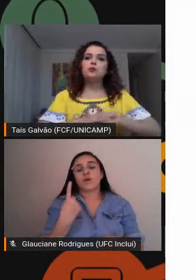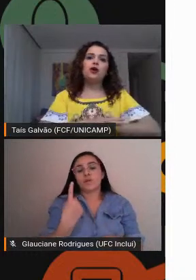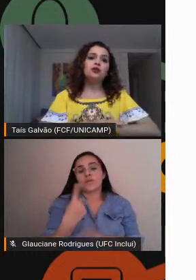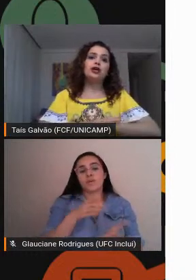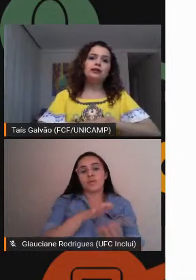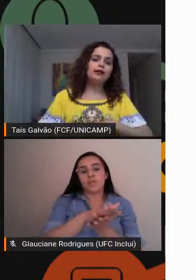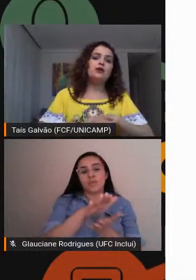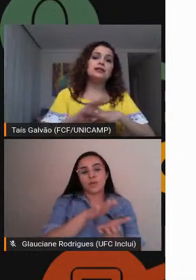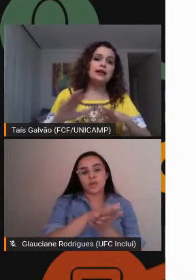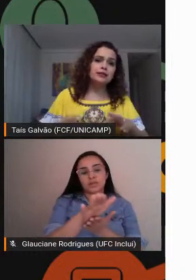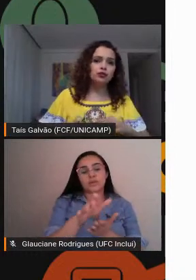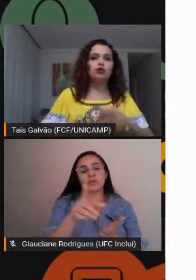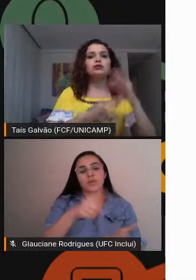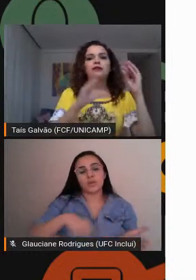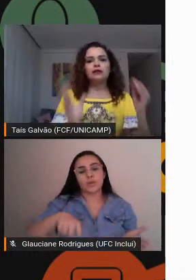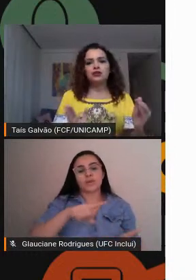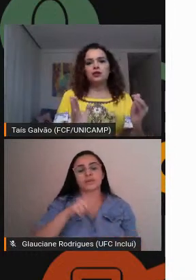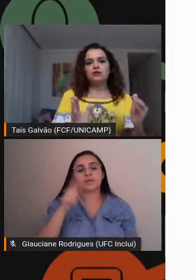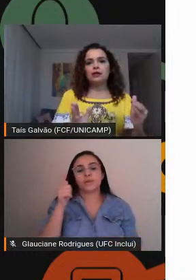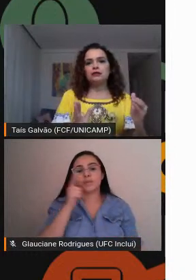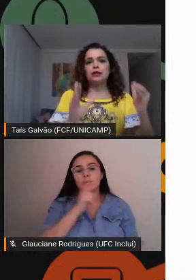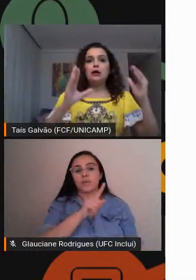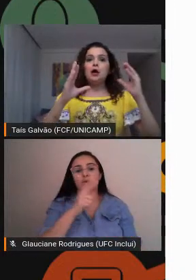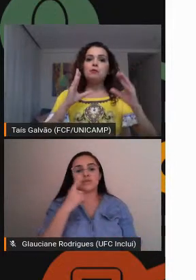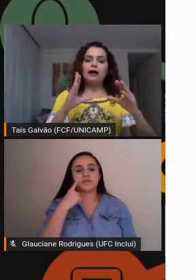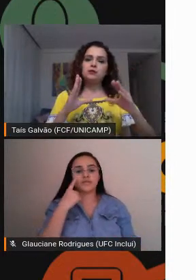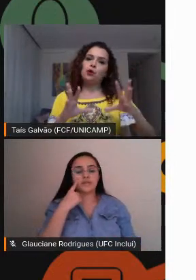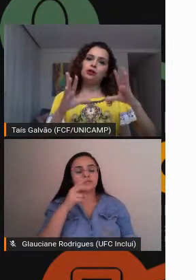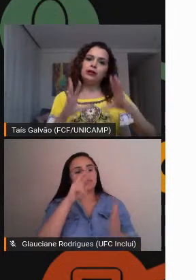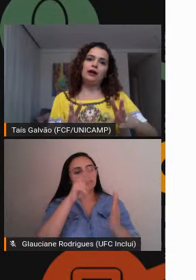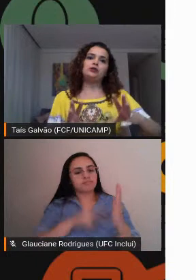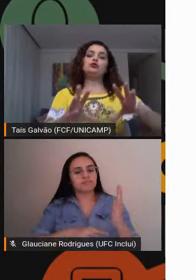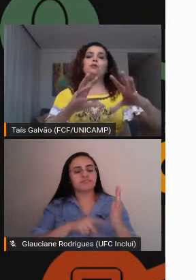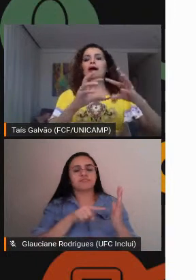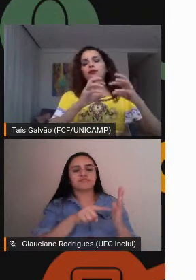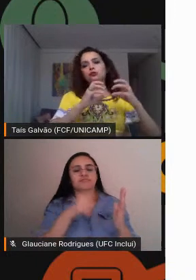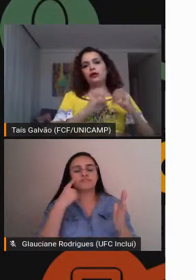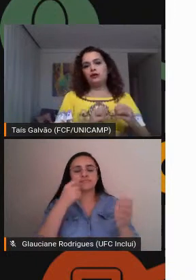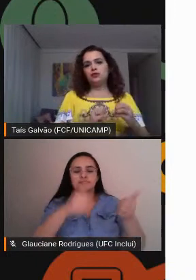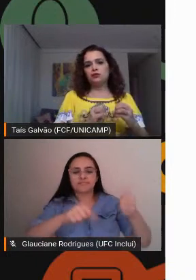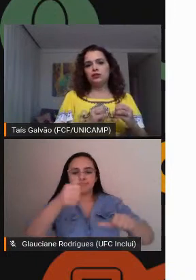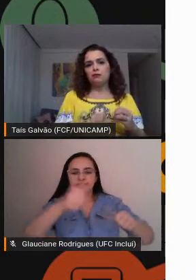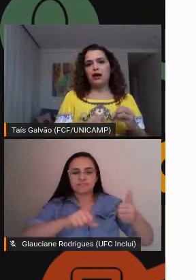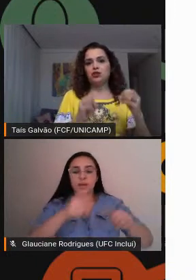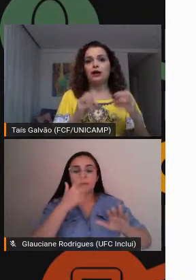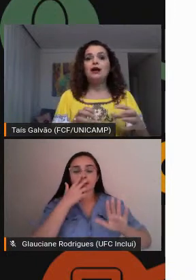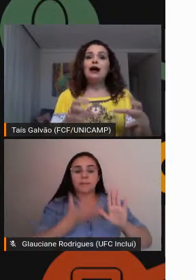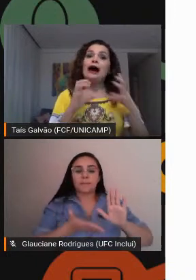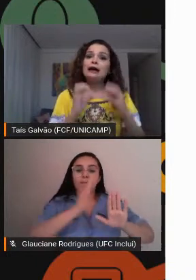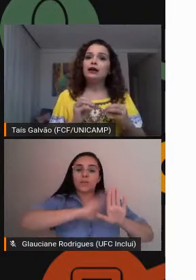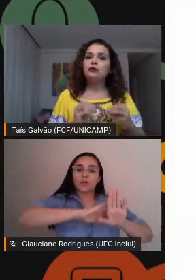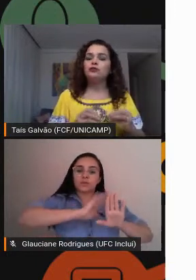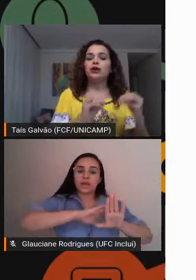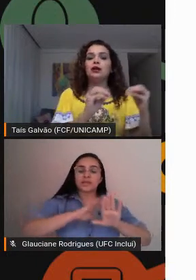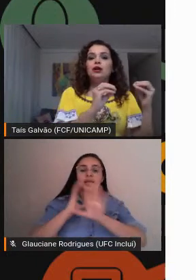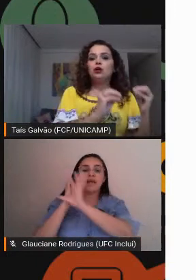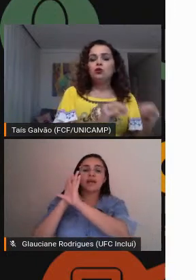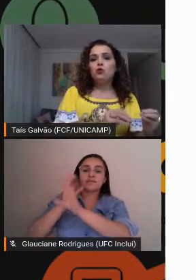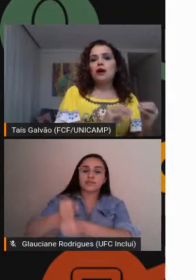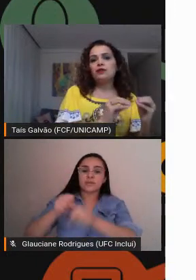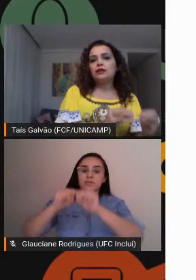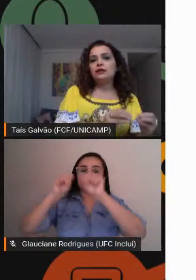a gente pode ali ter o acesso à totalidade da evidência. Mas por trás do método da revisão sistemática, há que